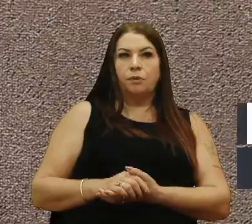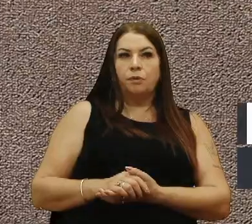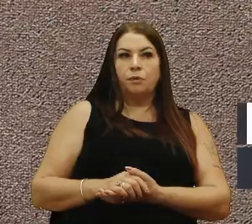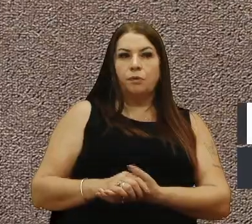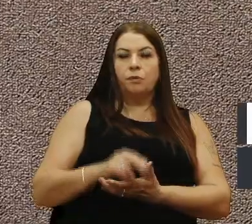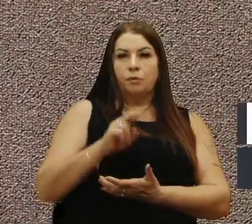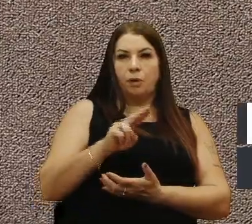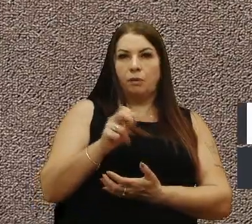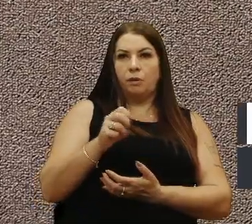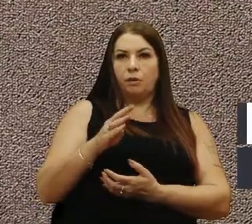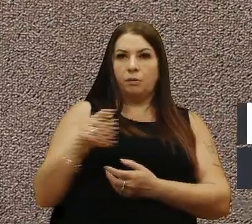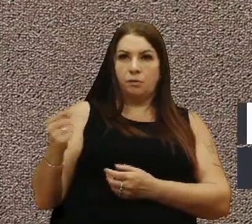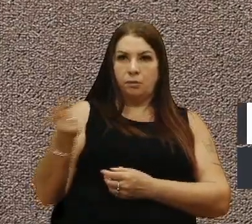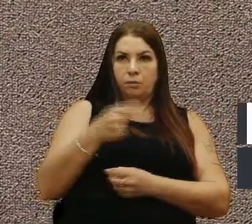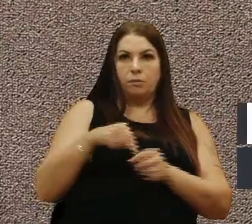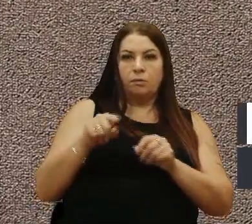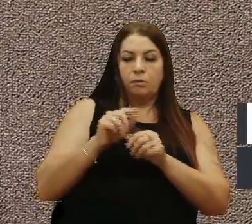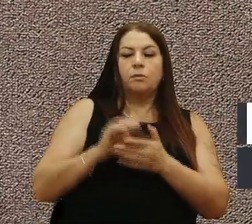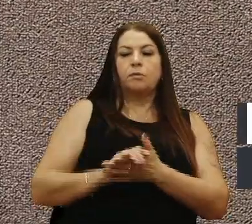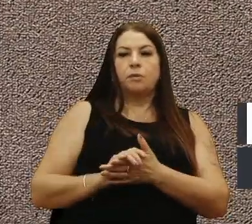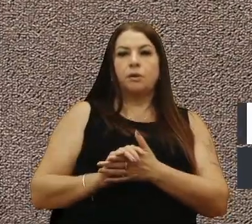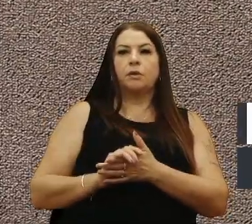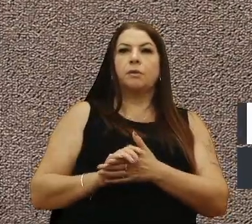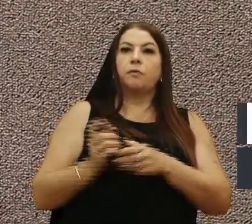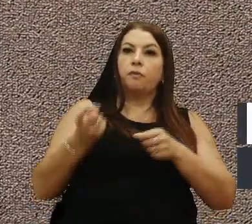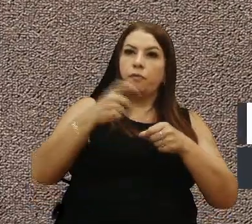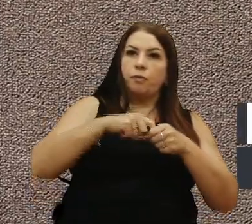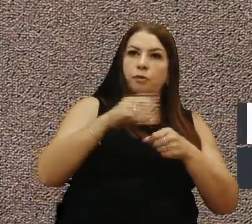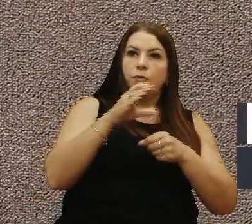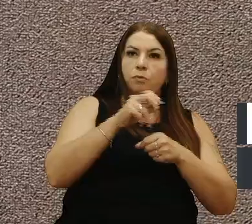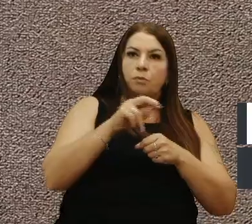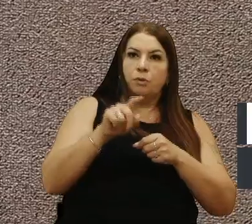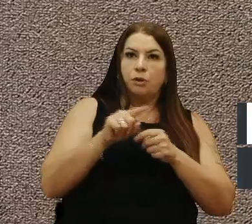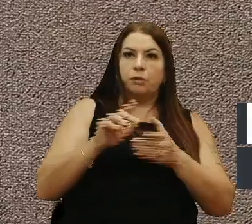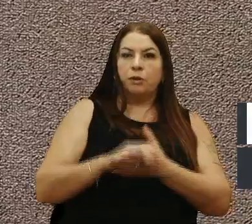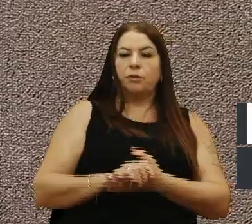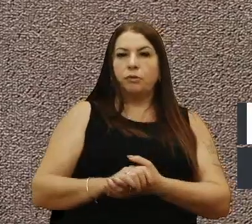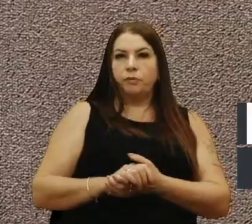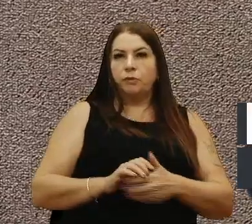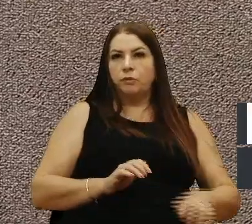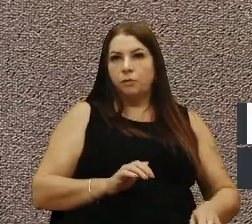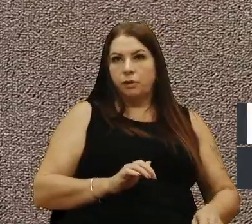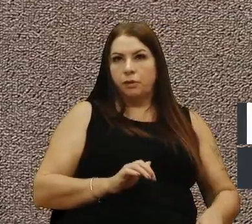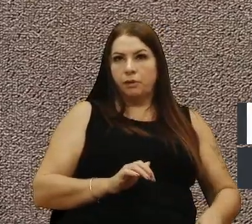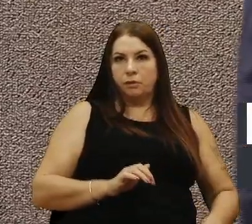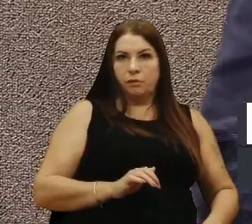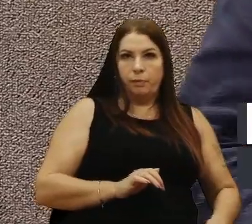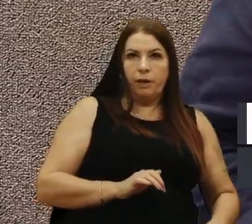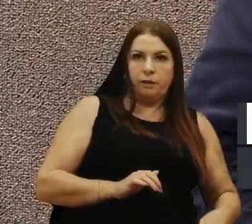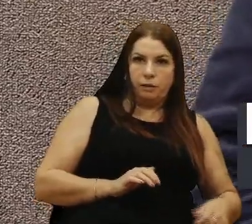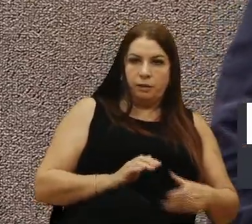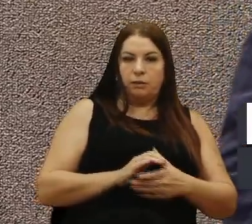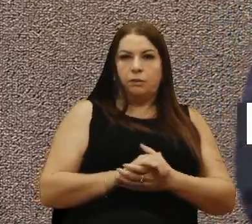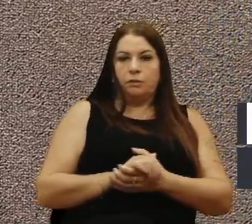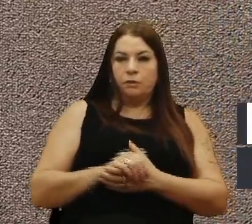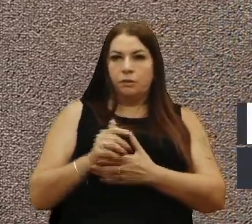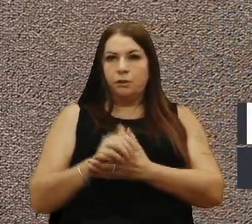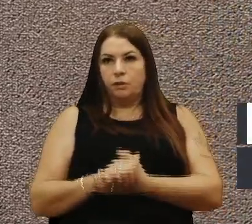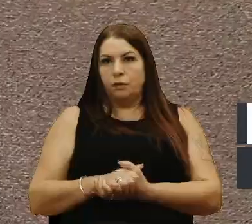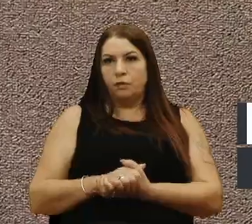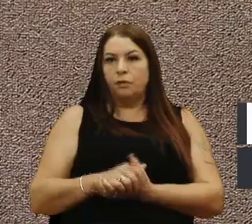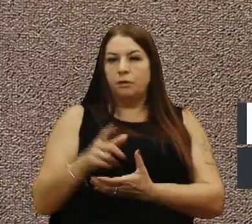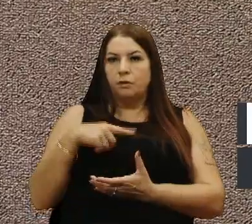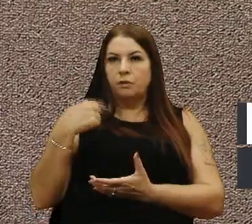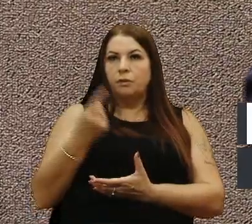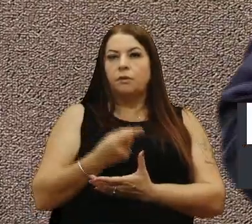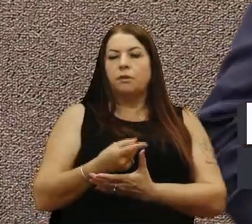eu conversei com o presidente do conselho, o Lipaz, que é meu amigo, inclusive, e conversamos bastante, inclusive